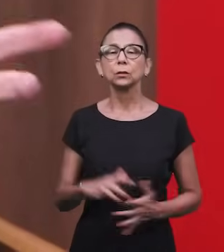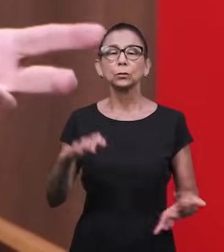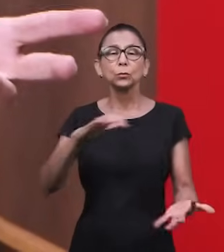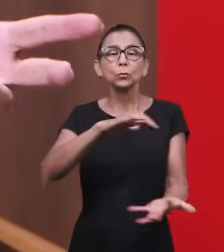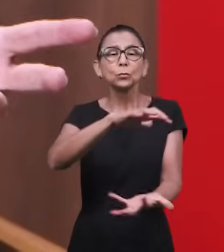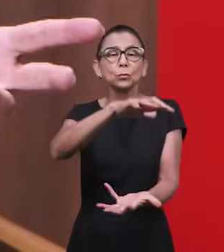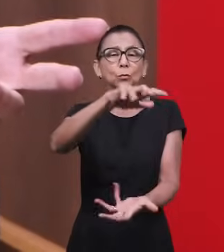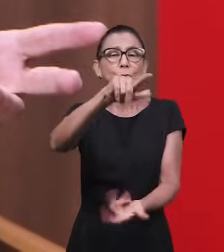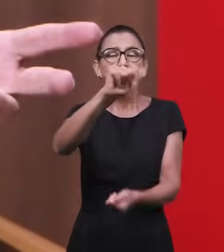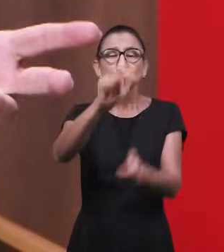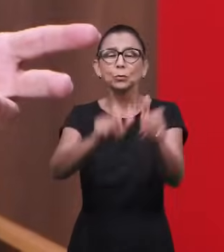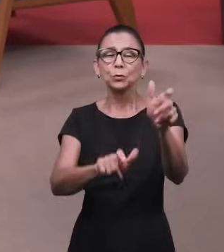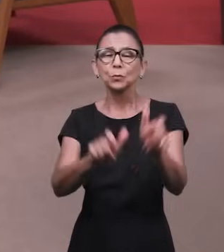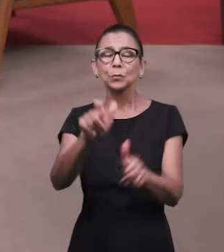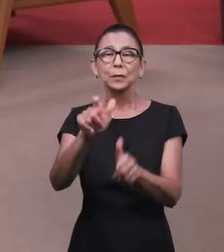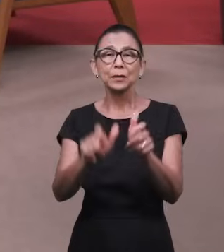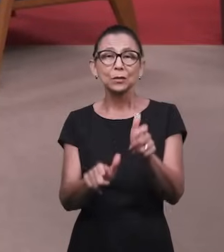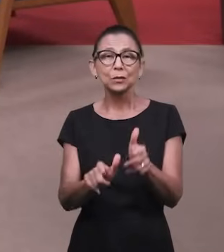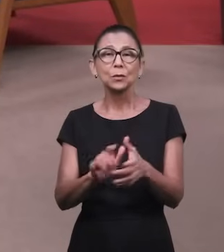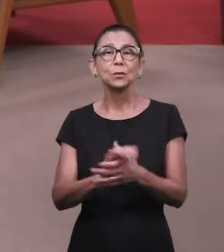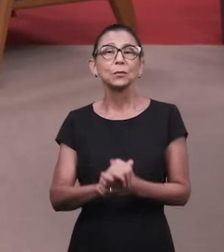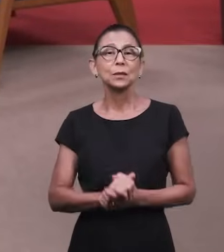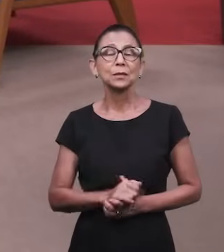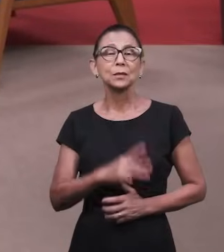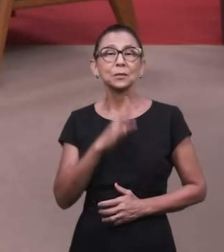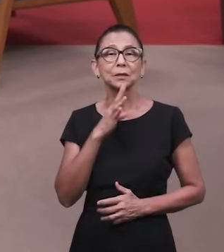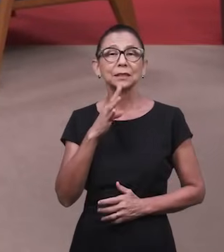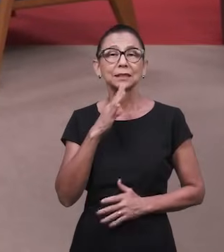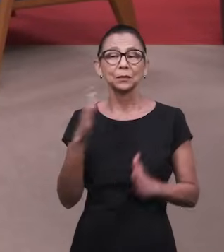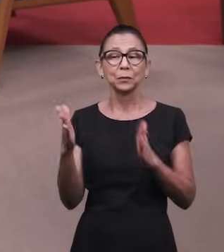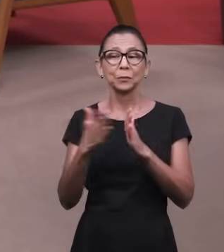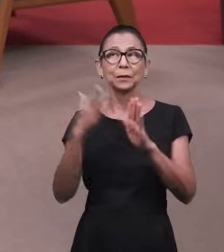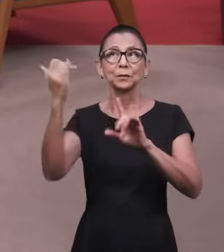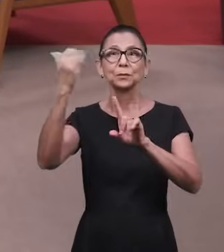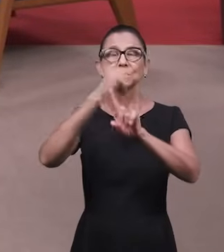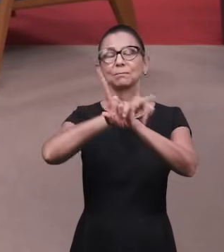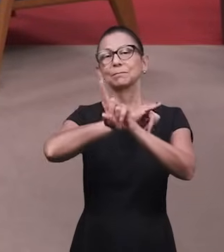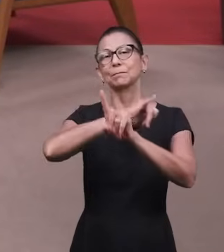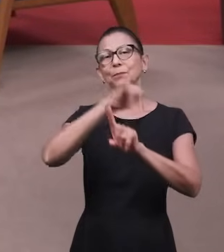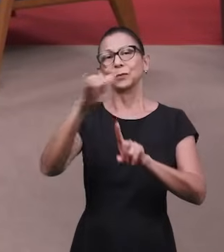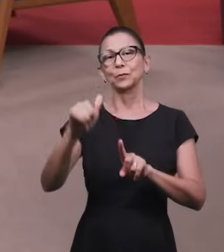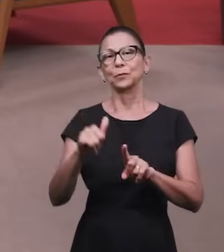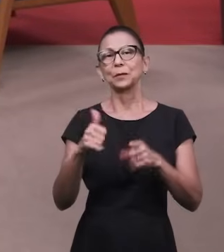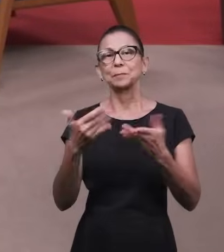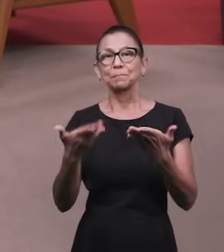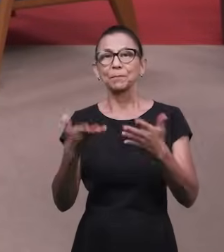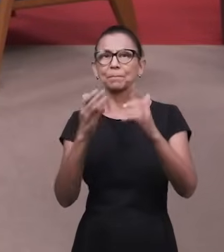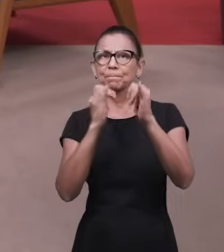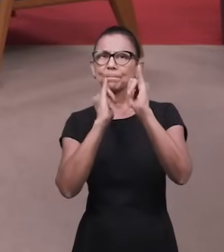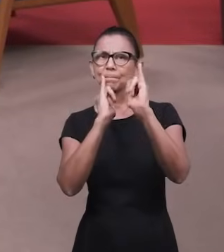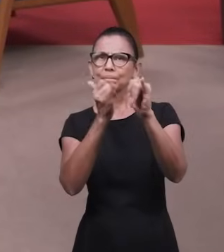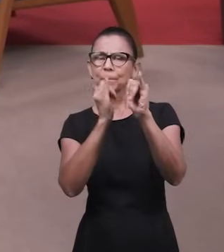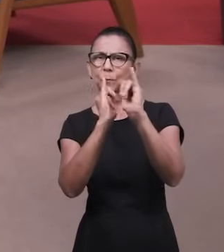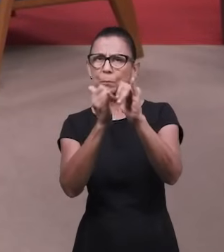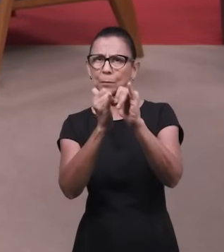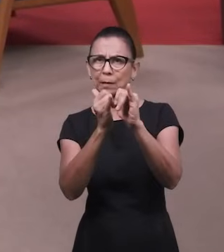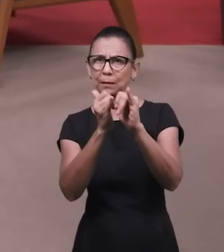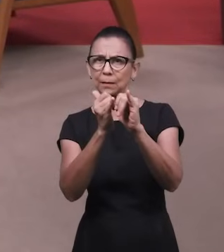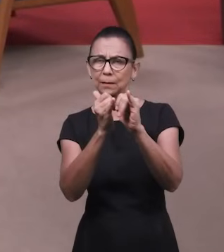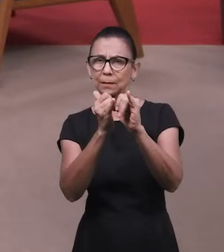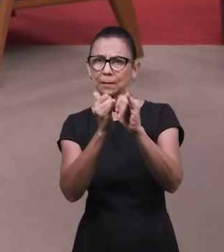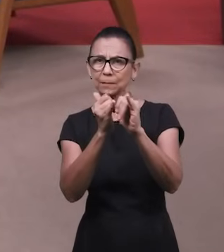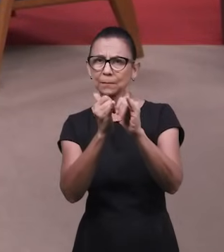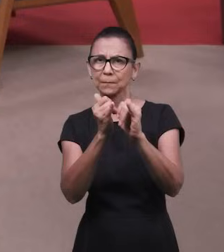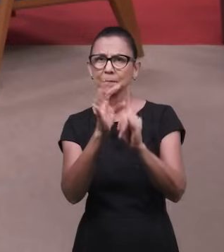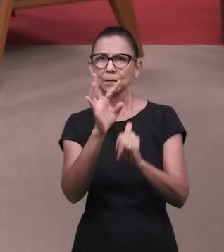do mundo inteiro Exatamente. o momento profético, ou seja, as trombetas, e também